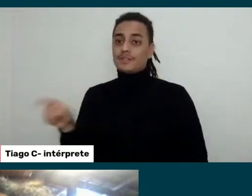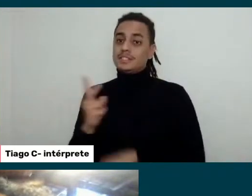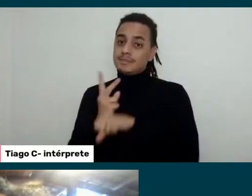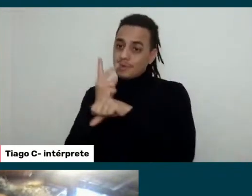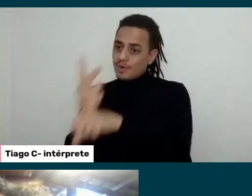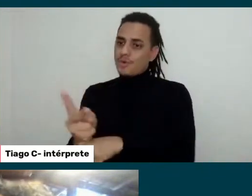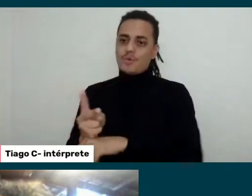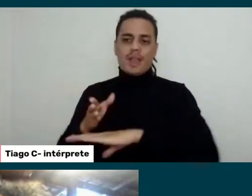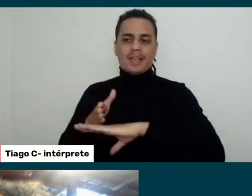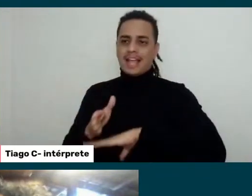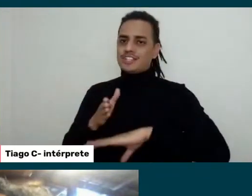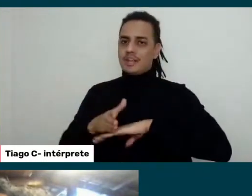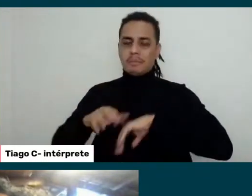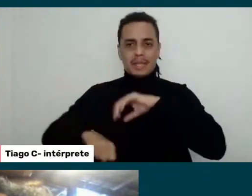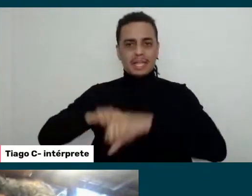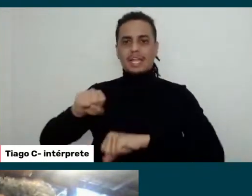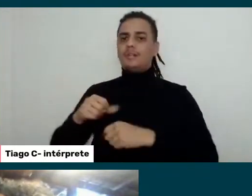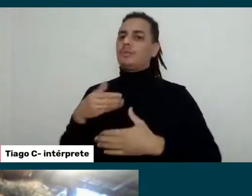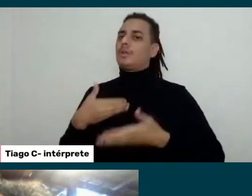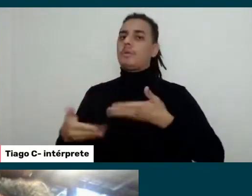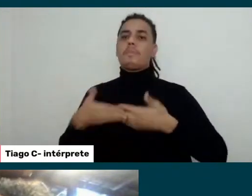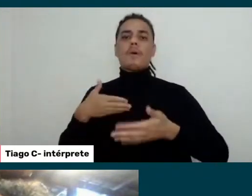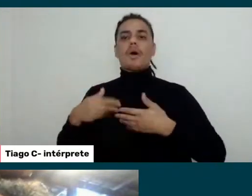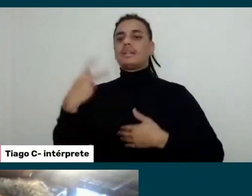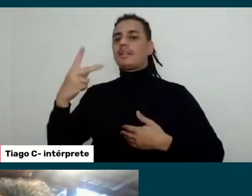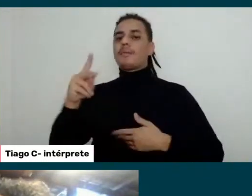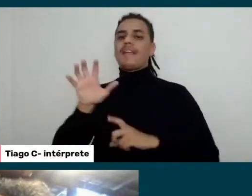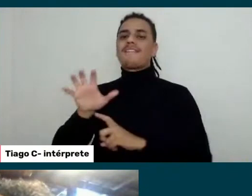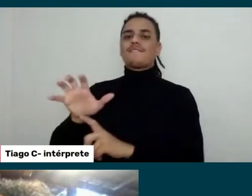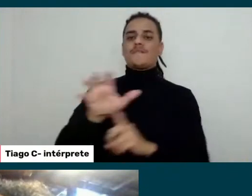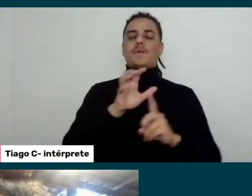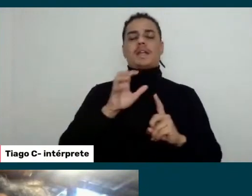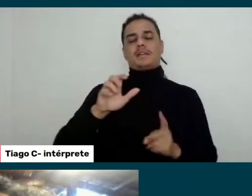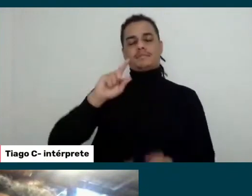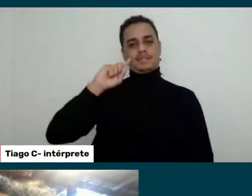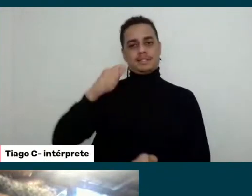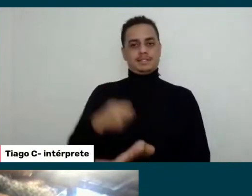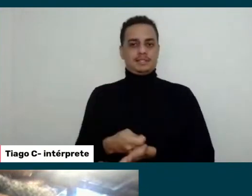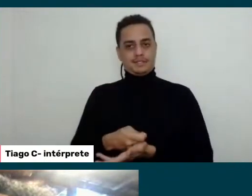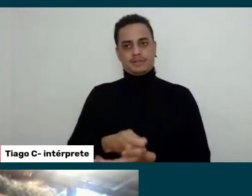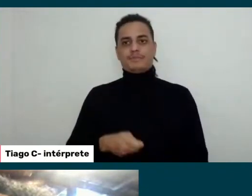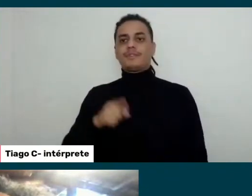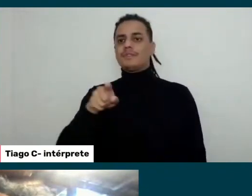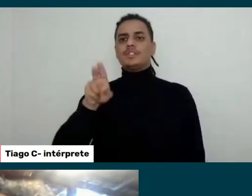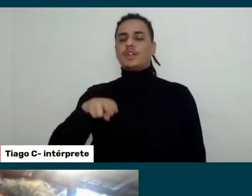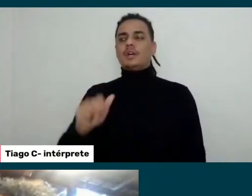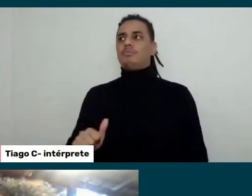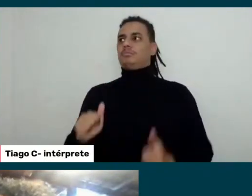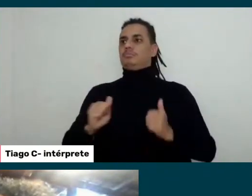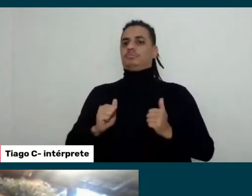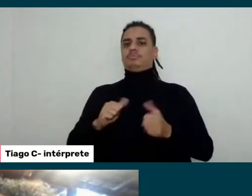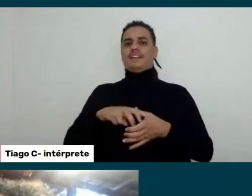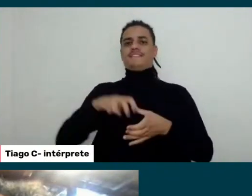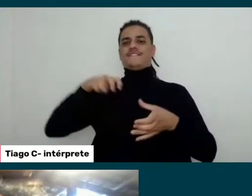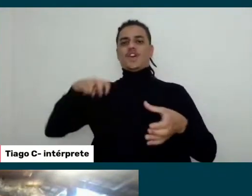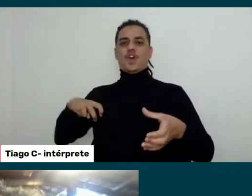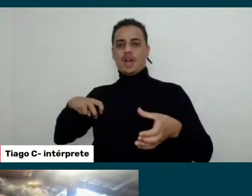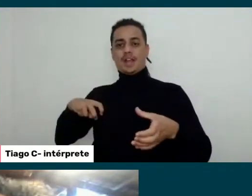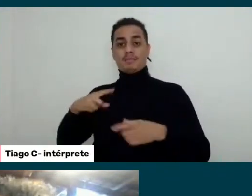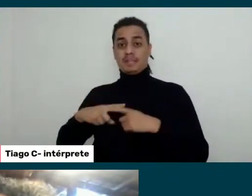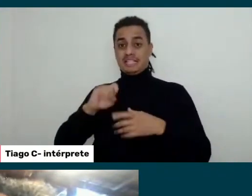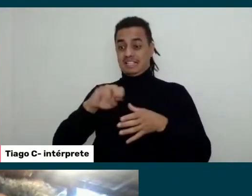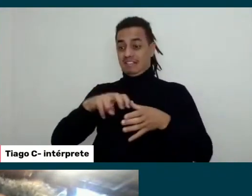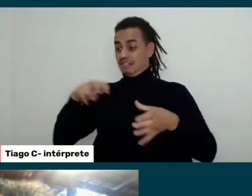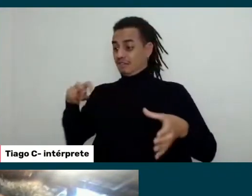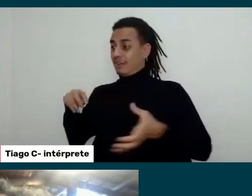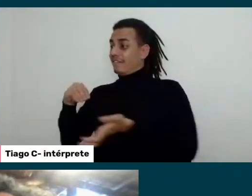estão, seja qual for o seu nível de influência nessa tomada de decisão. Não fique alheio, porque você vai ficar sem repertório.